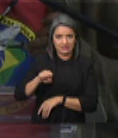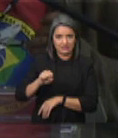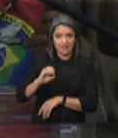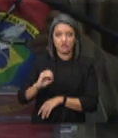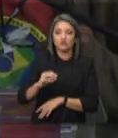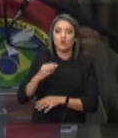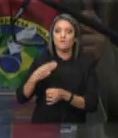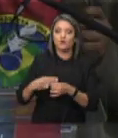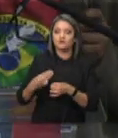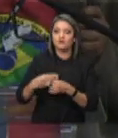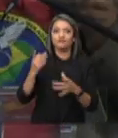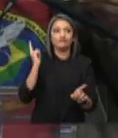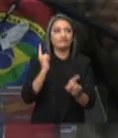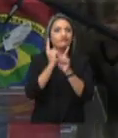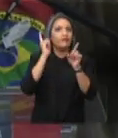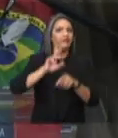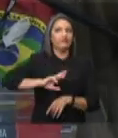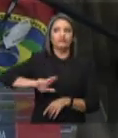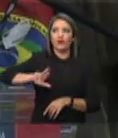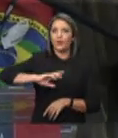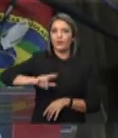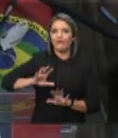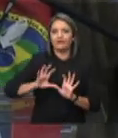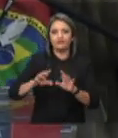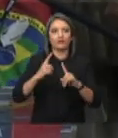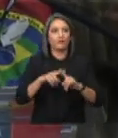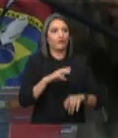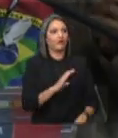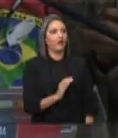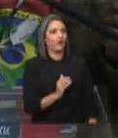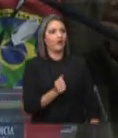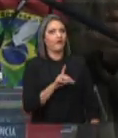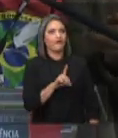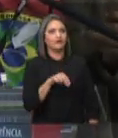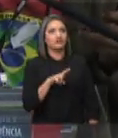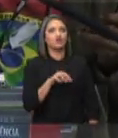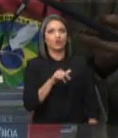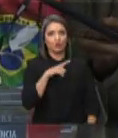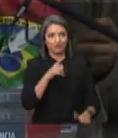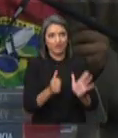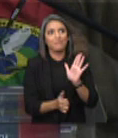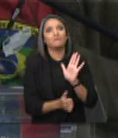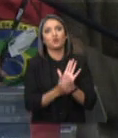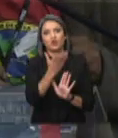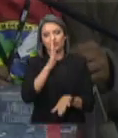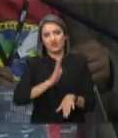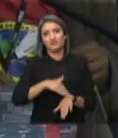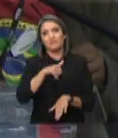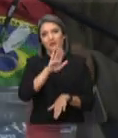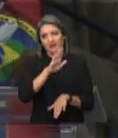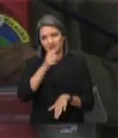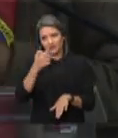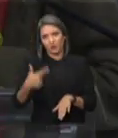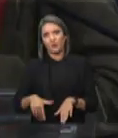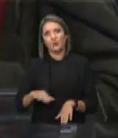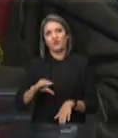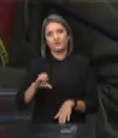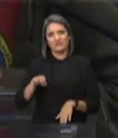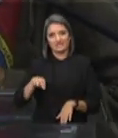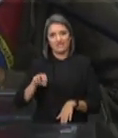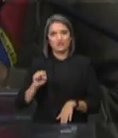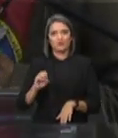com senso Municipal não era aquilo porque o CAD único fornecia mais gente da população